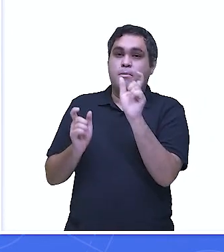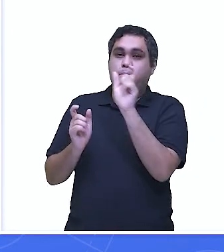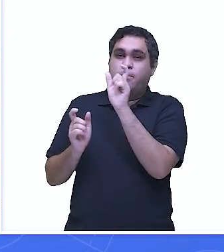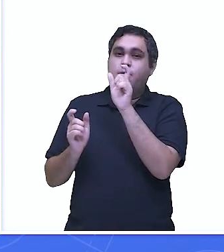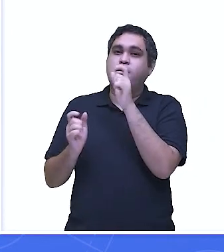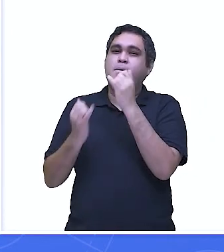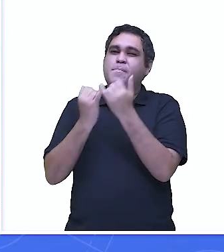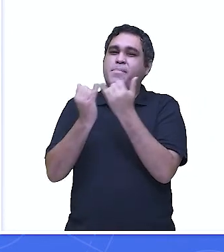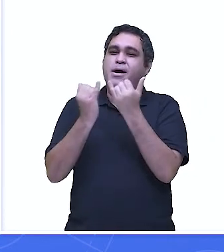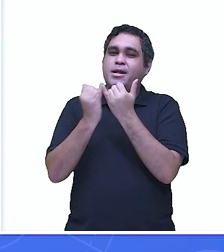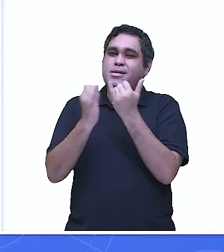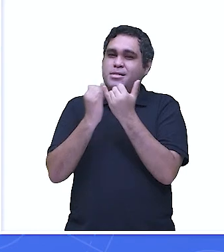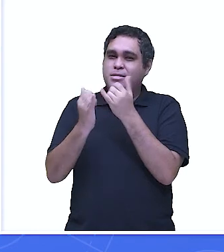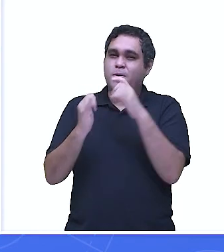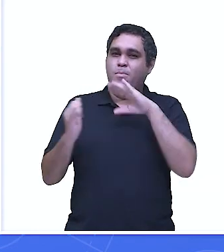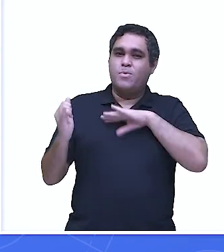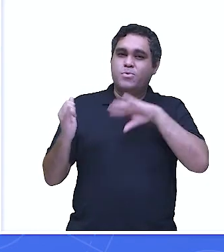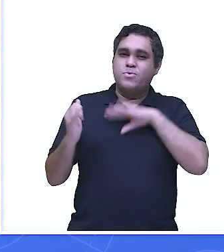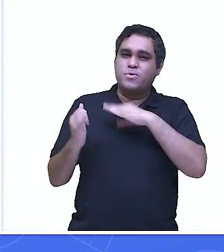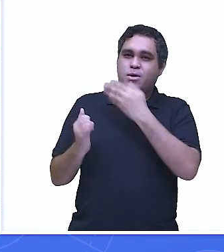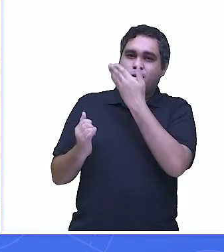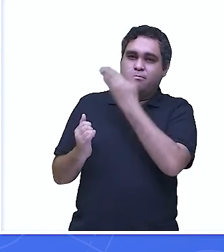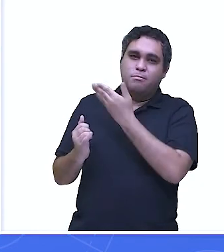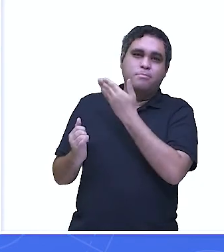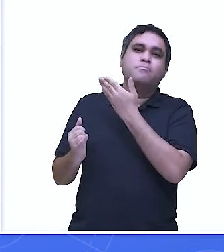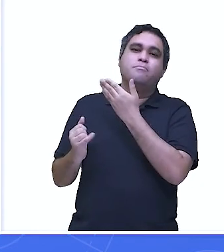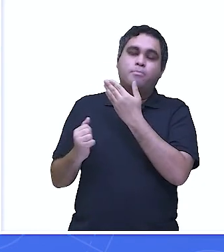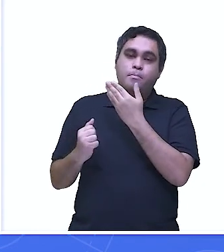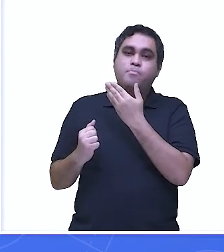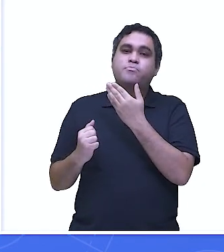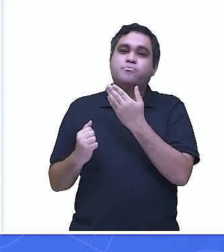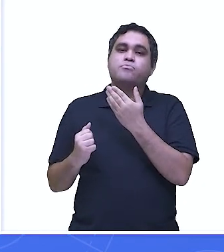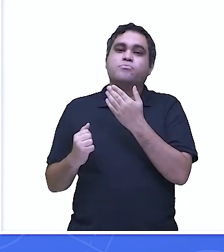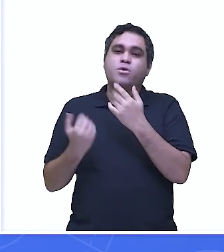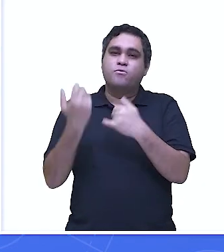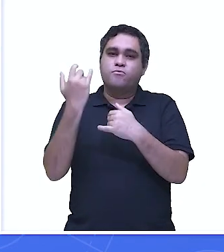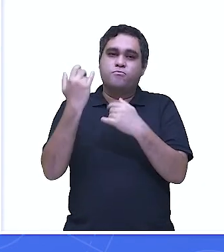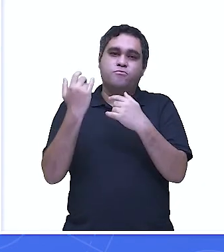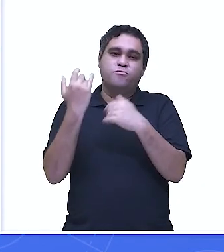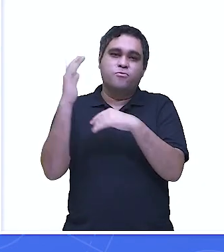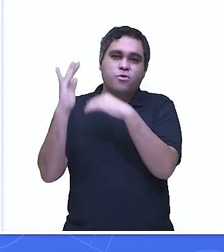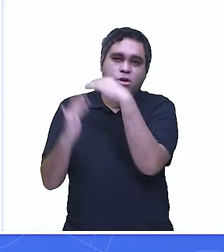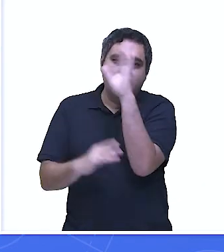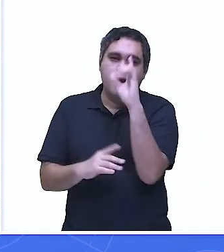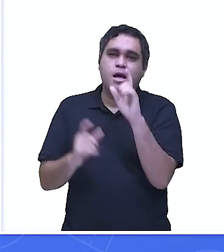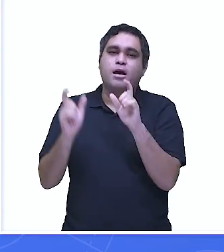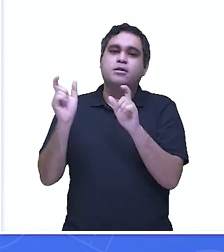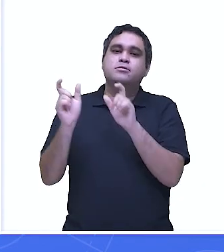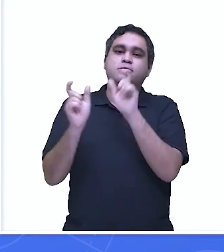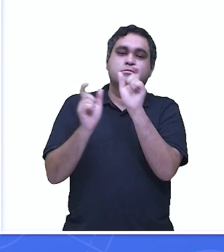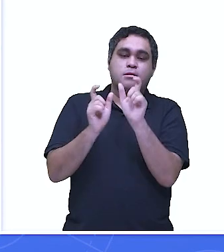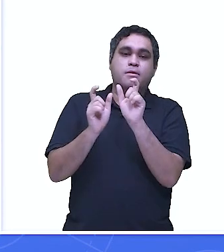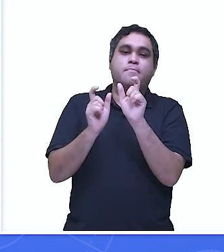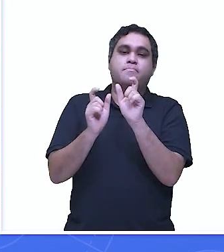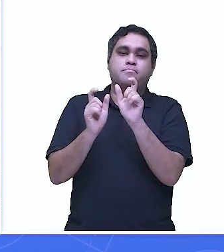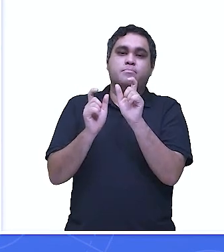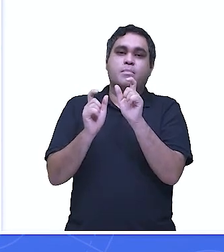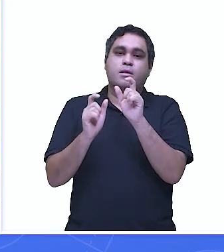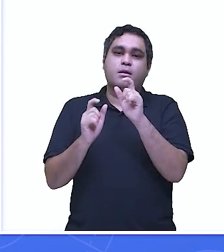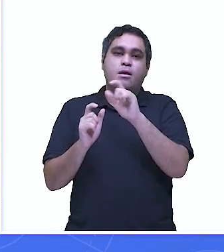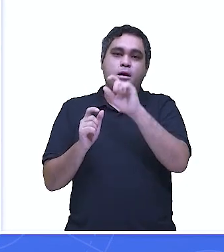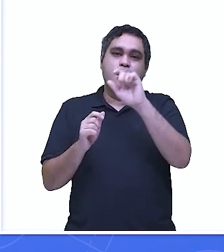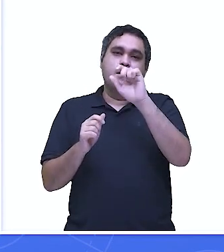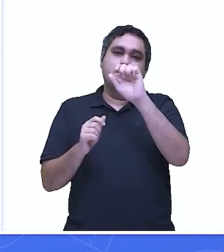cognata, palavra cognata, tudo palavra cognata. Então, florestas, América, americana,